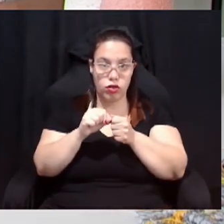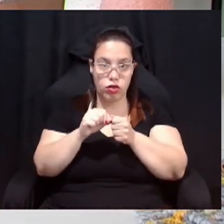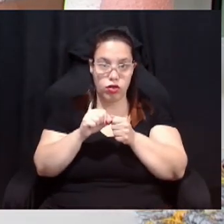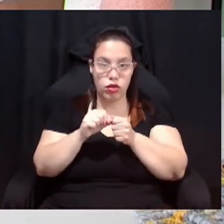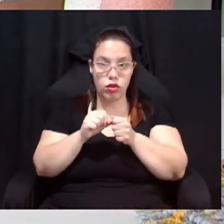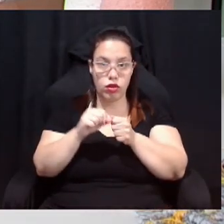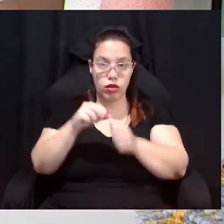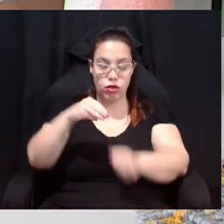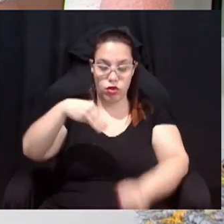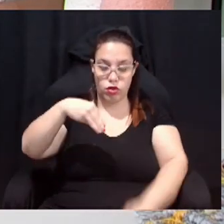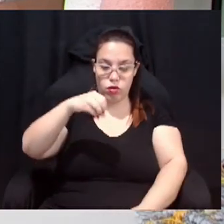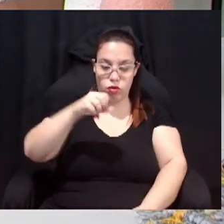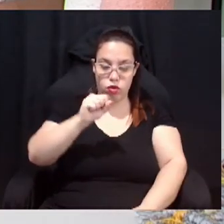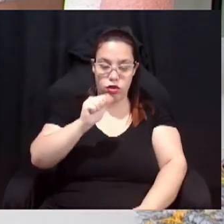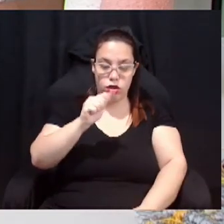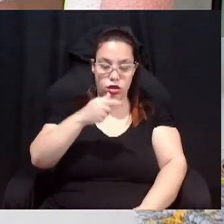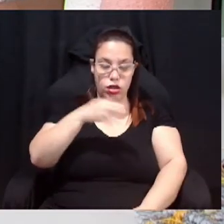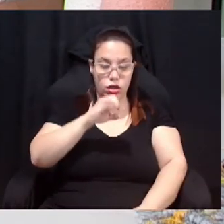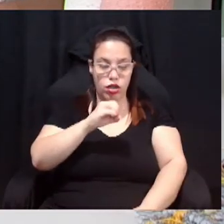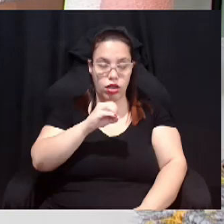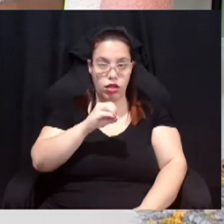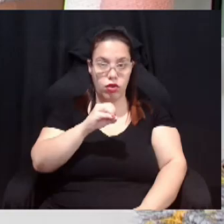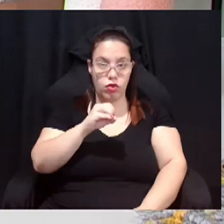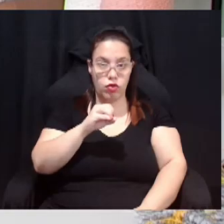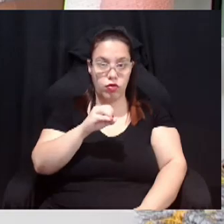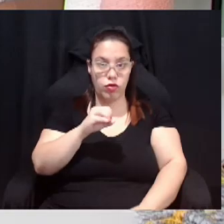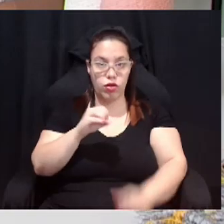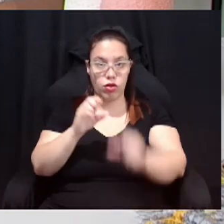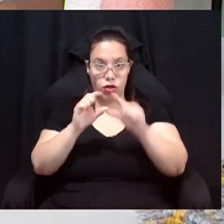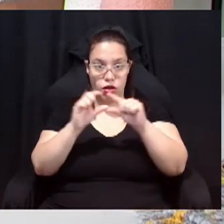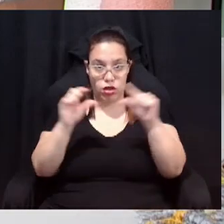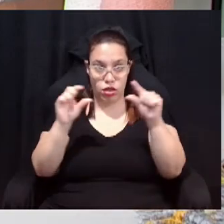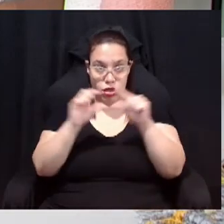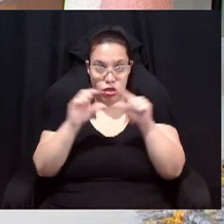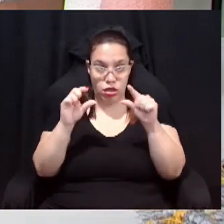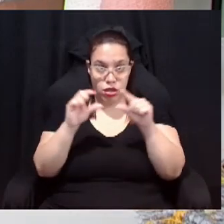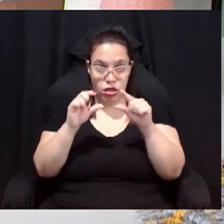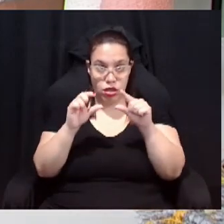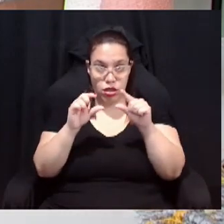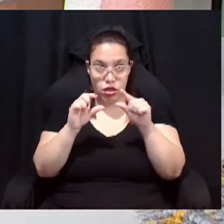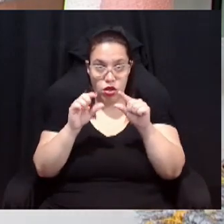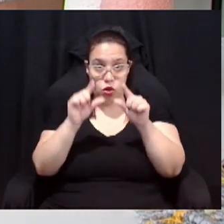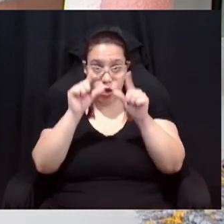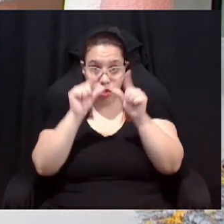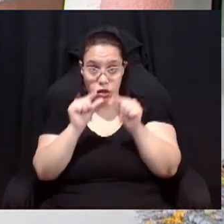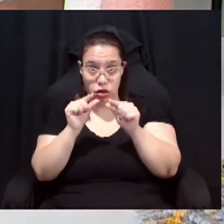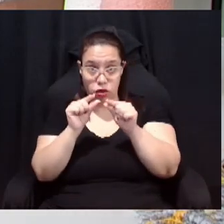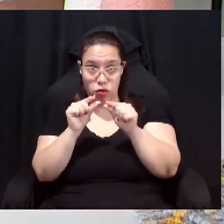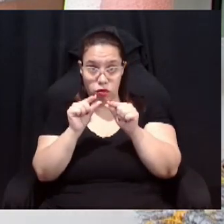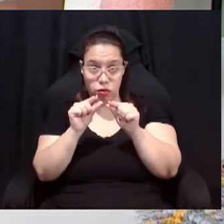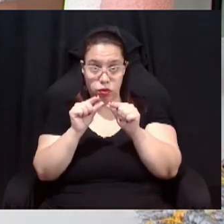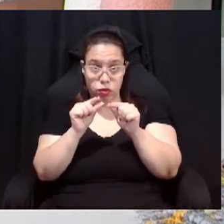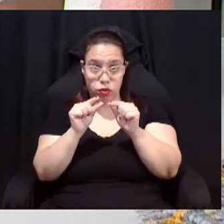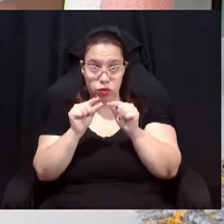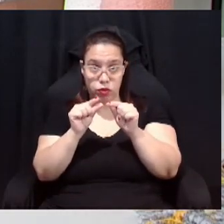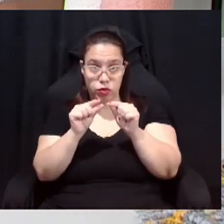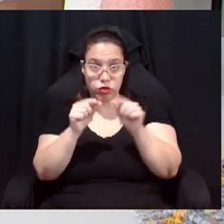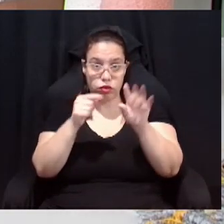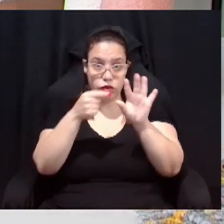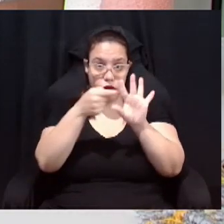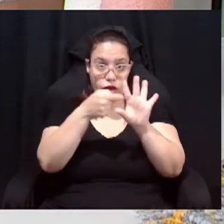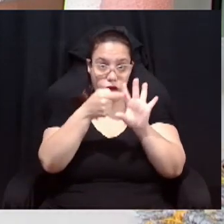mosquetão, né? Tem esse grandão aqui e tem os menorzinhos também. E o tipo de encaixe aqui dele também vai